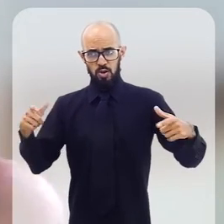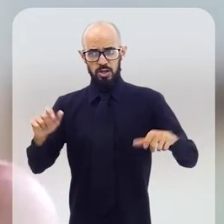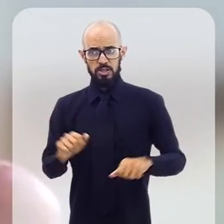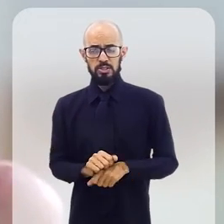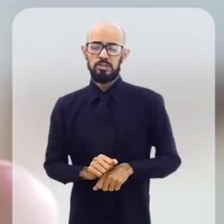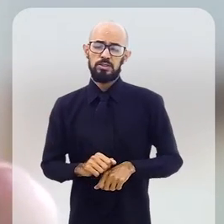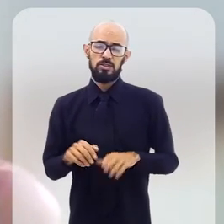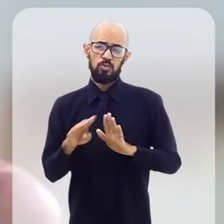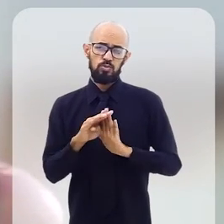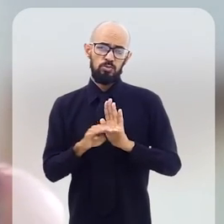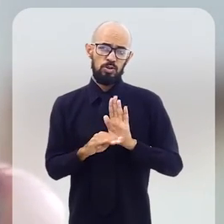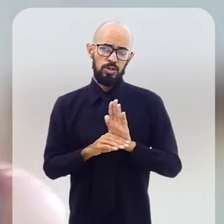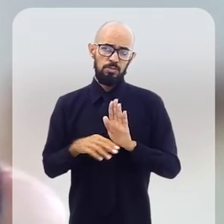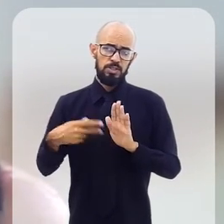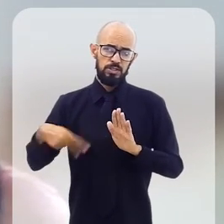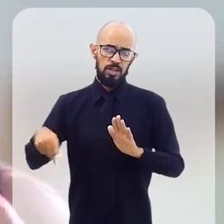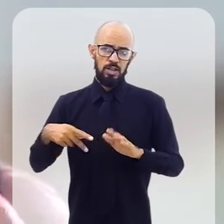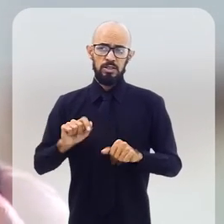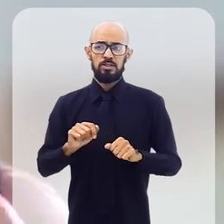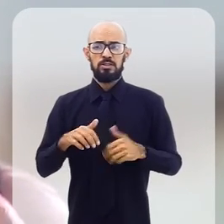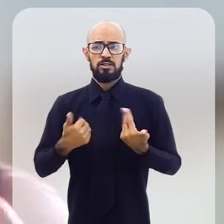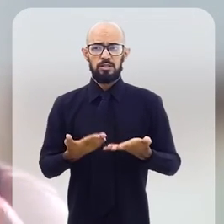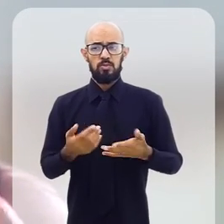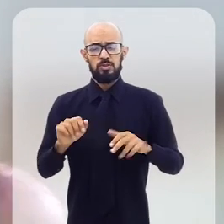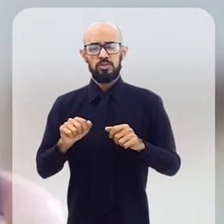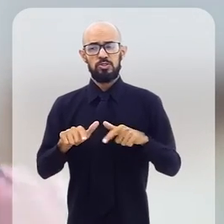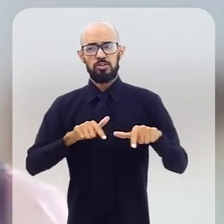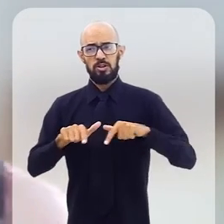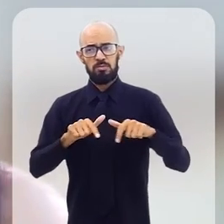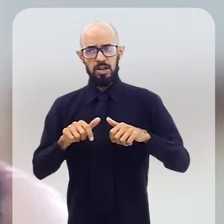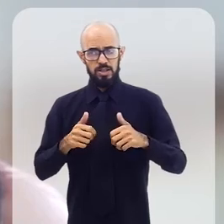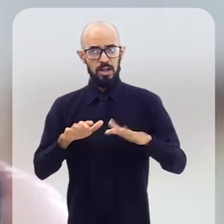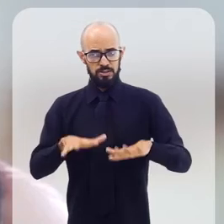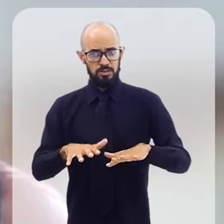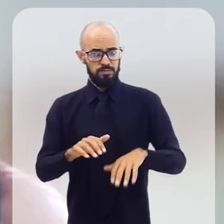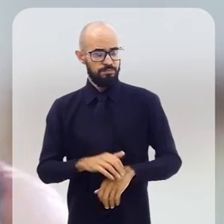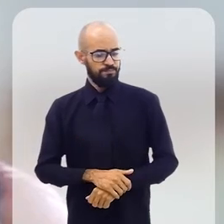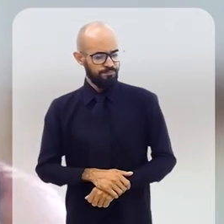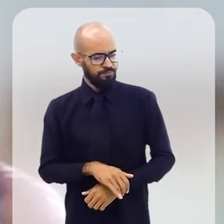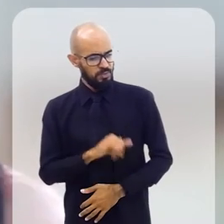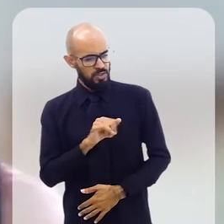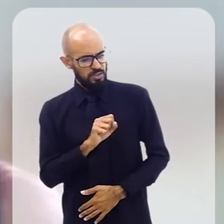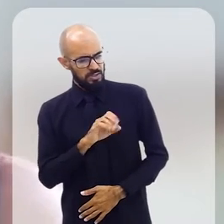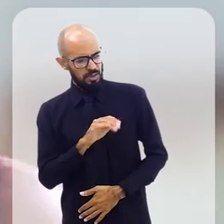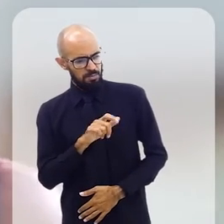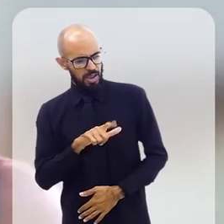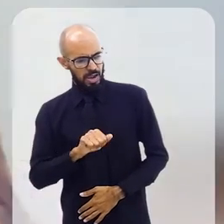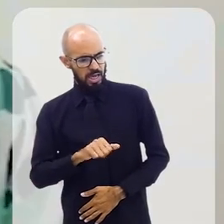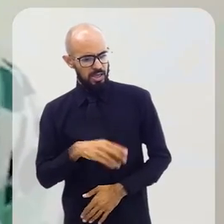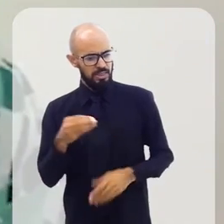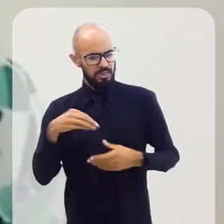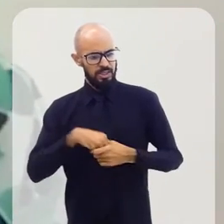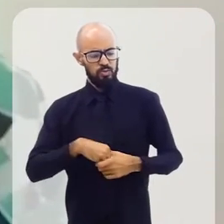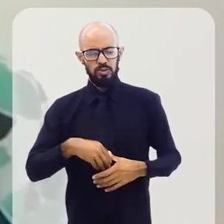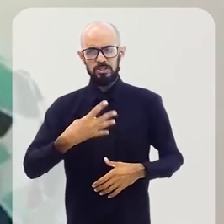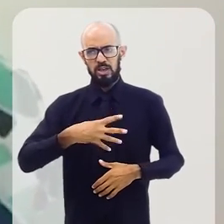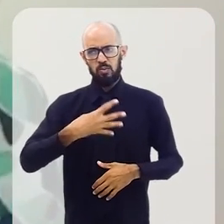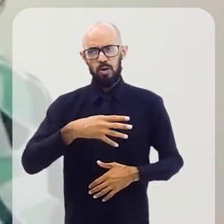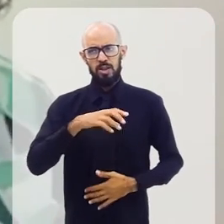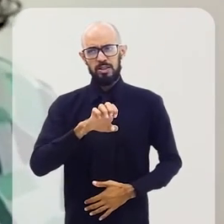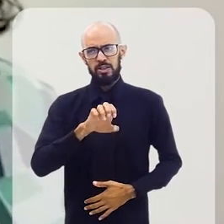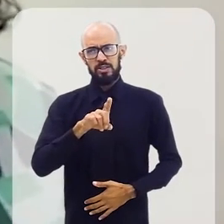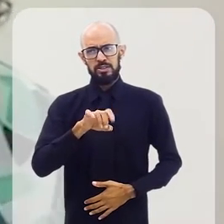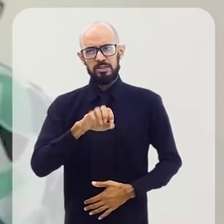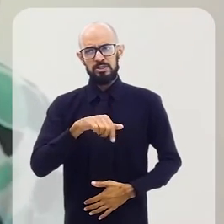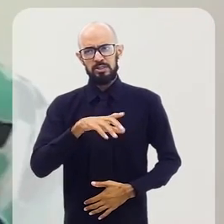grande empresa dentro desse modelo, né, de programa. Então, você trabalha hoje com essa gente, né? Isabela, dentro dessa